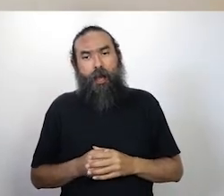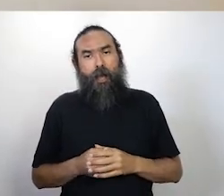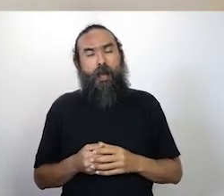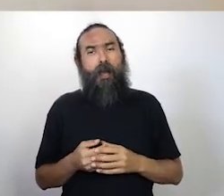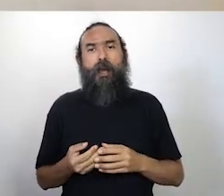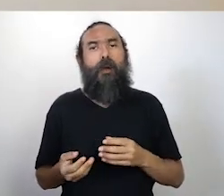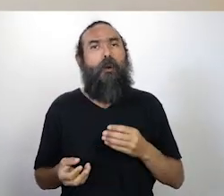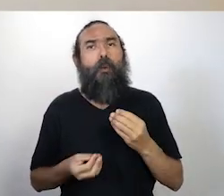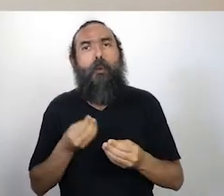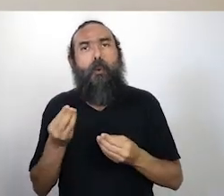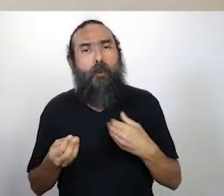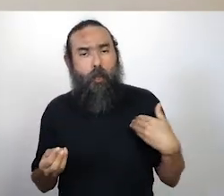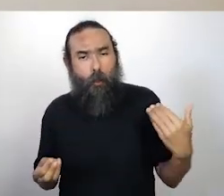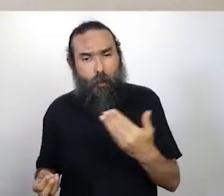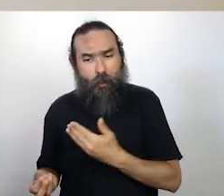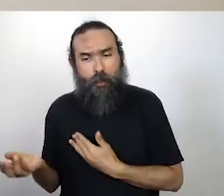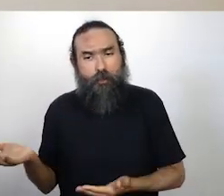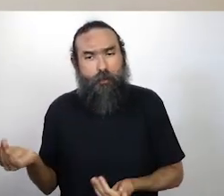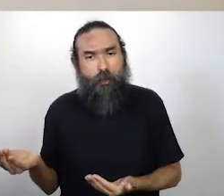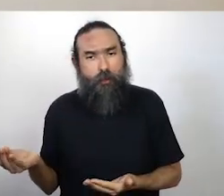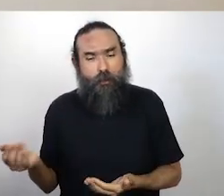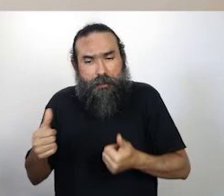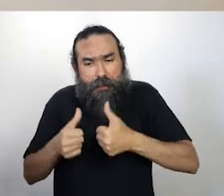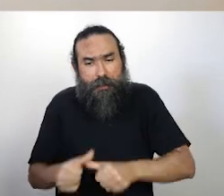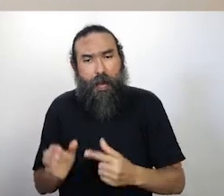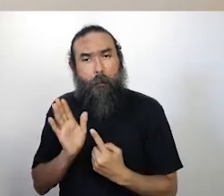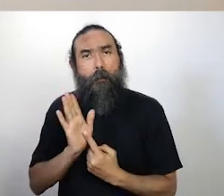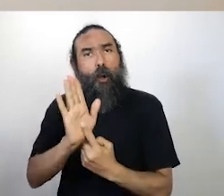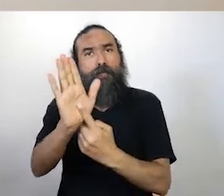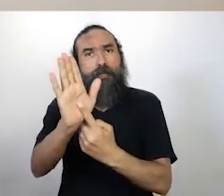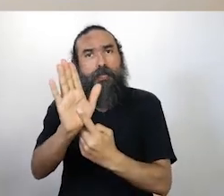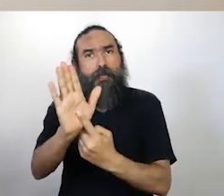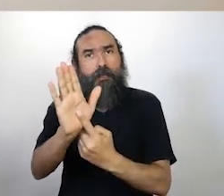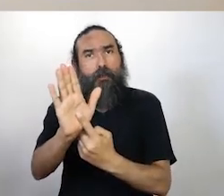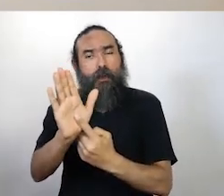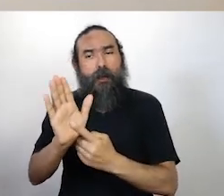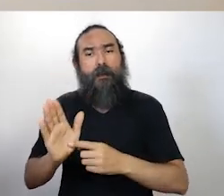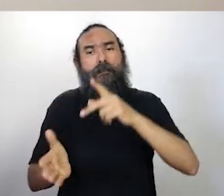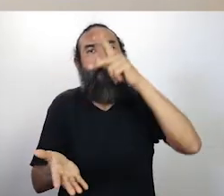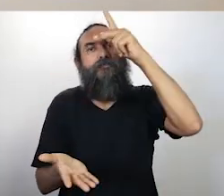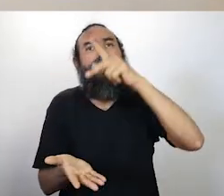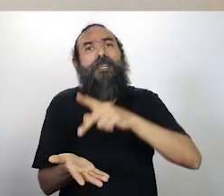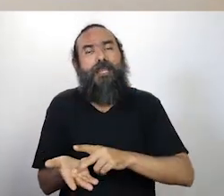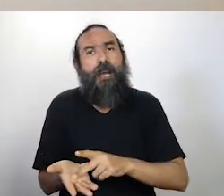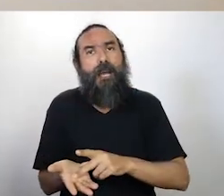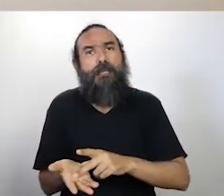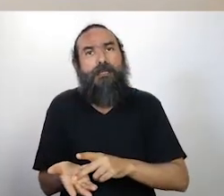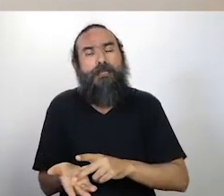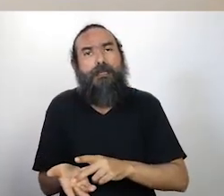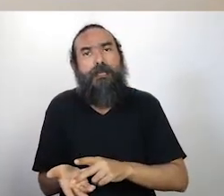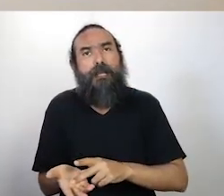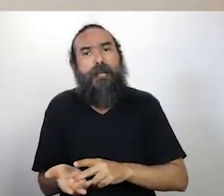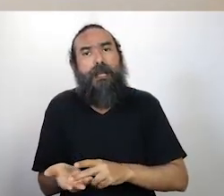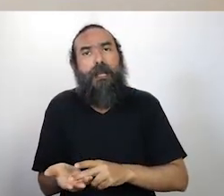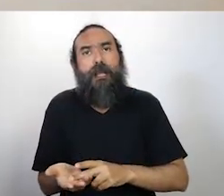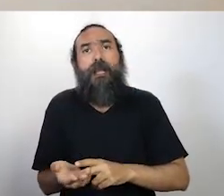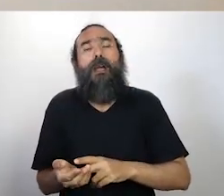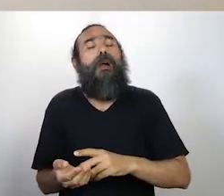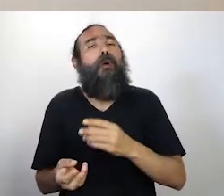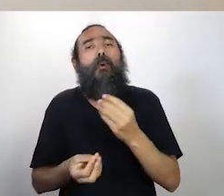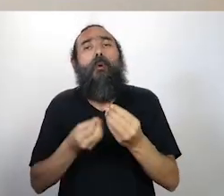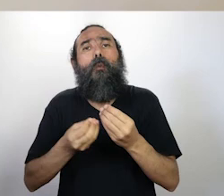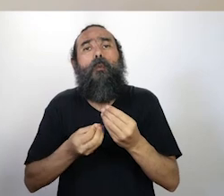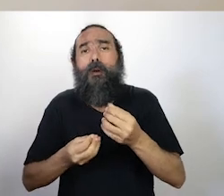até onde a gente leva a verdade e até que ponto a gente não conta a